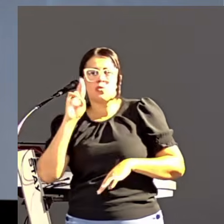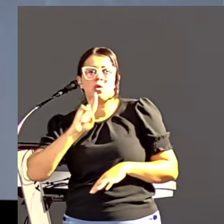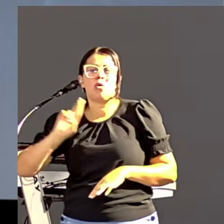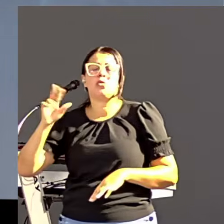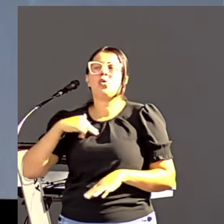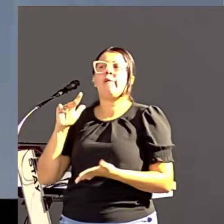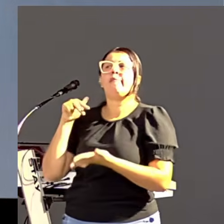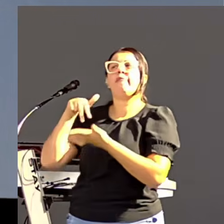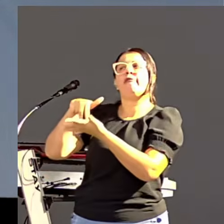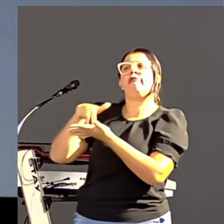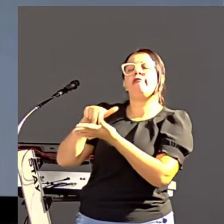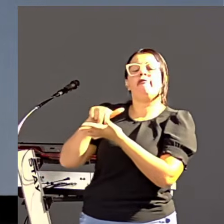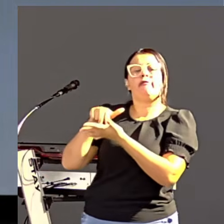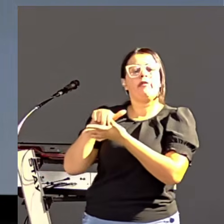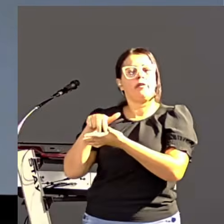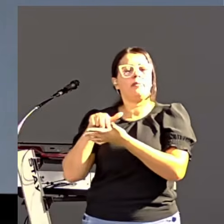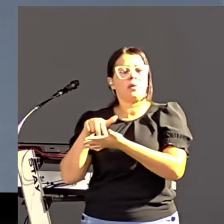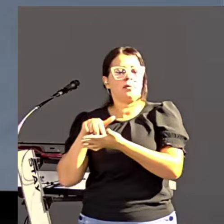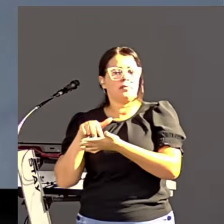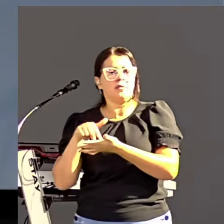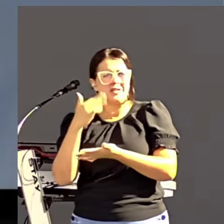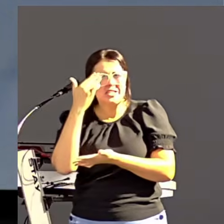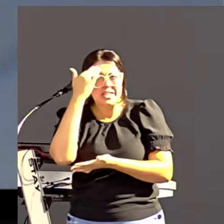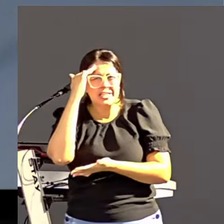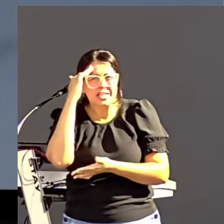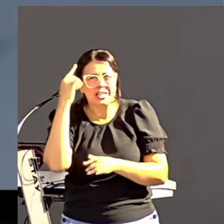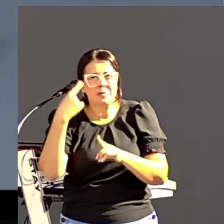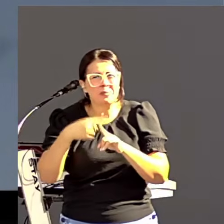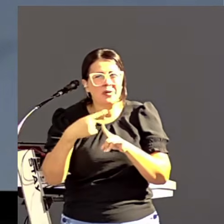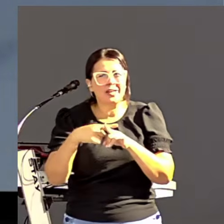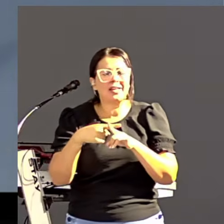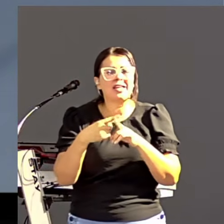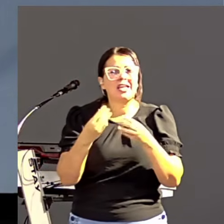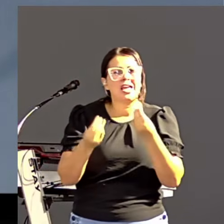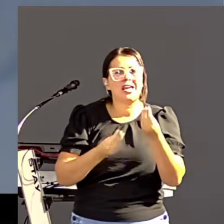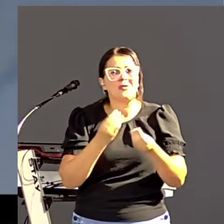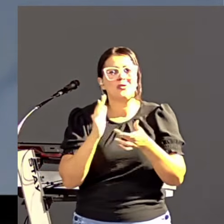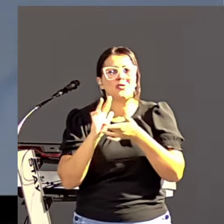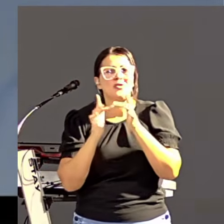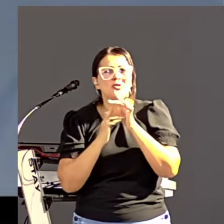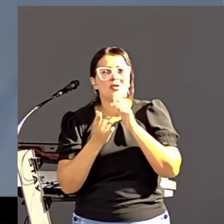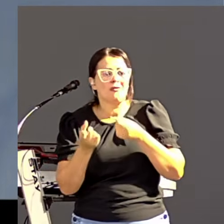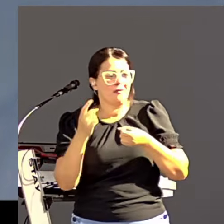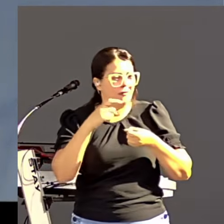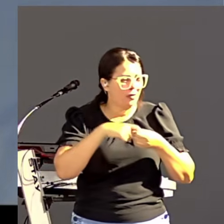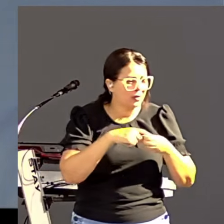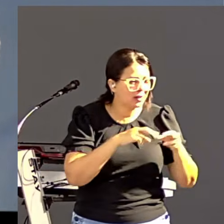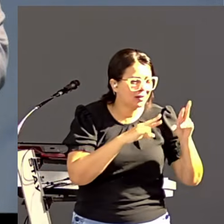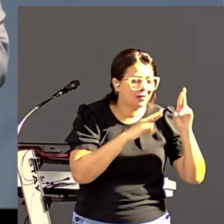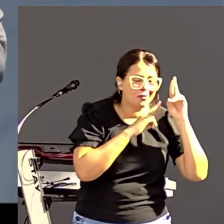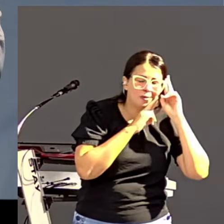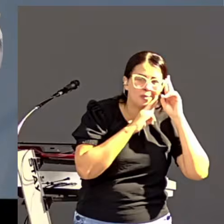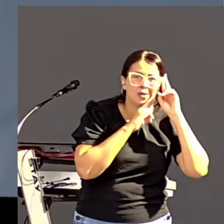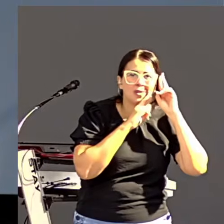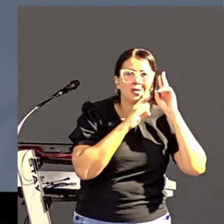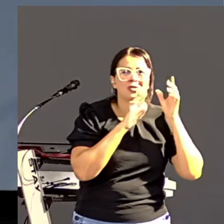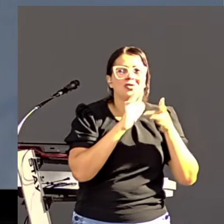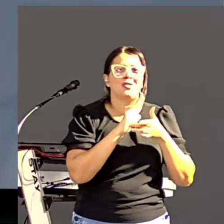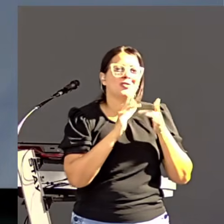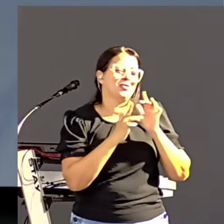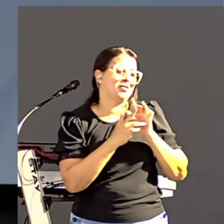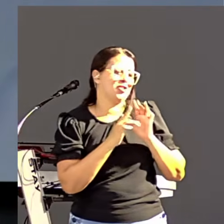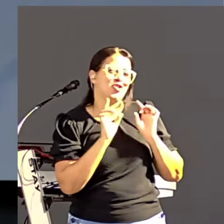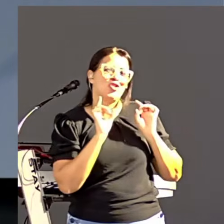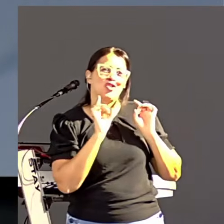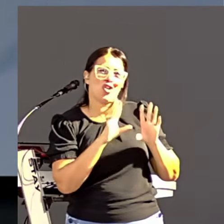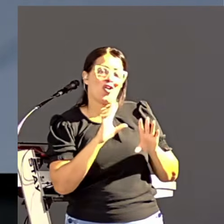estou firme aqui. Vocês entendem por que agora, quando Jesus volta e ele está dormindo, Jesus só se